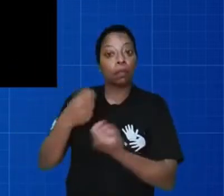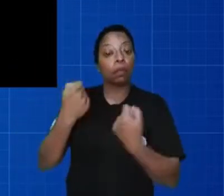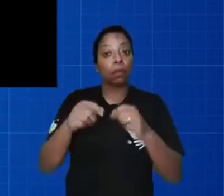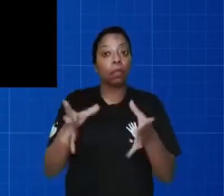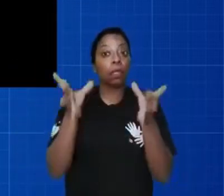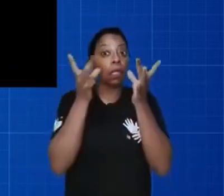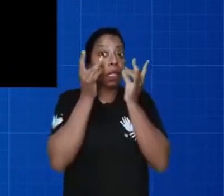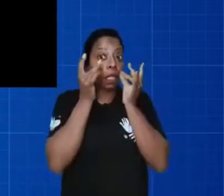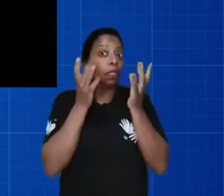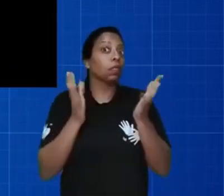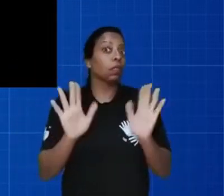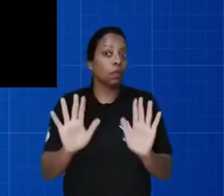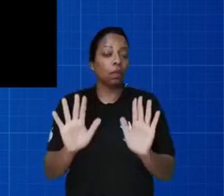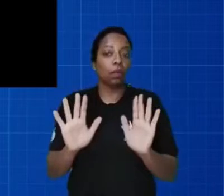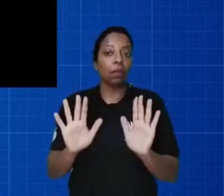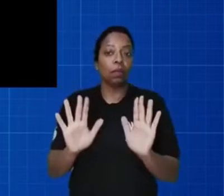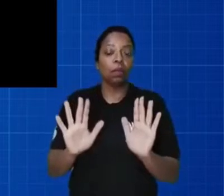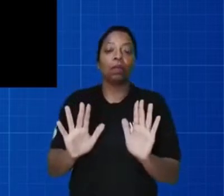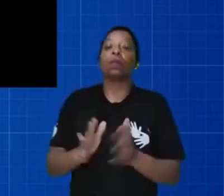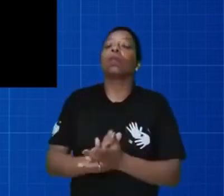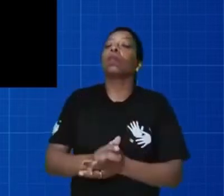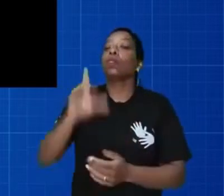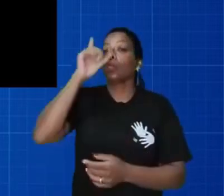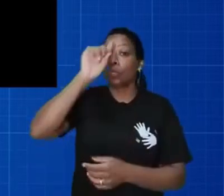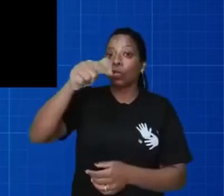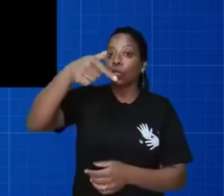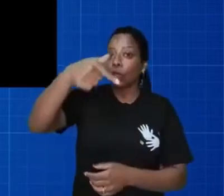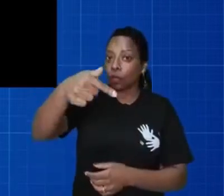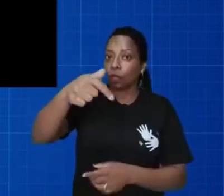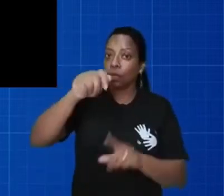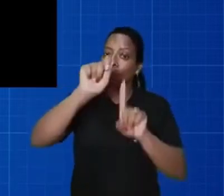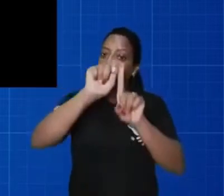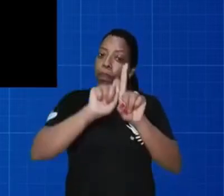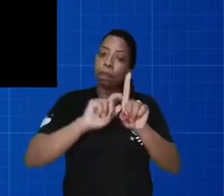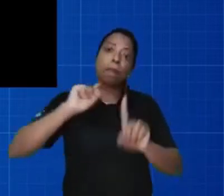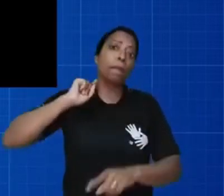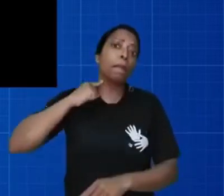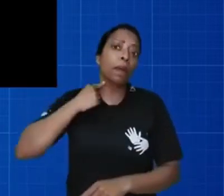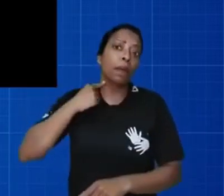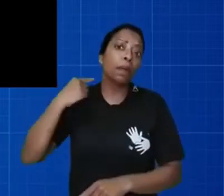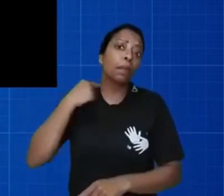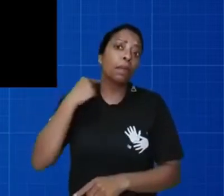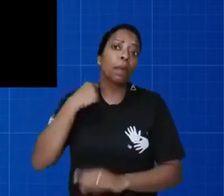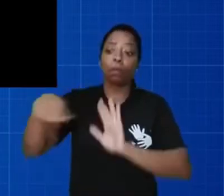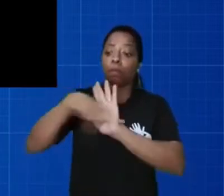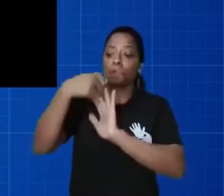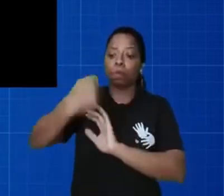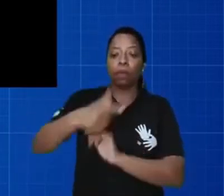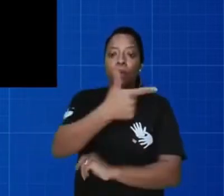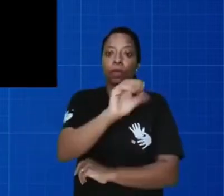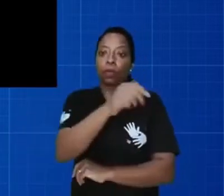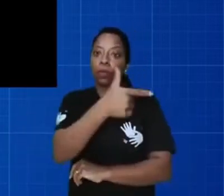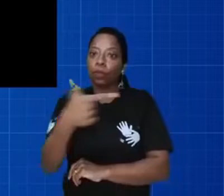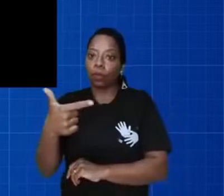em 2022, então iniciou, né, esse aumento do número de casos no Reino Unido, e na sequência, para falar do